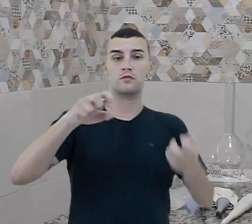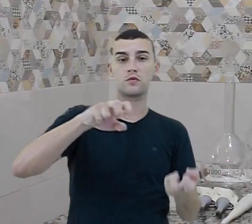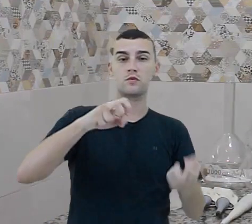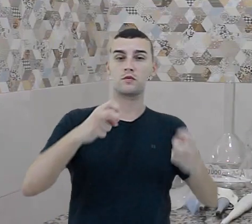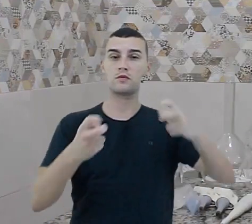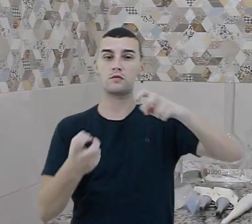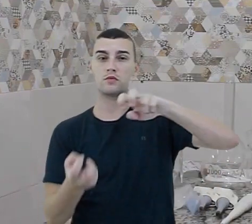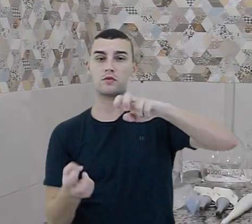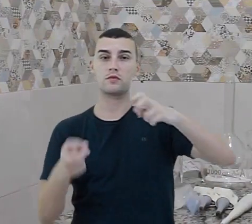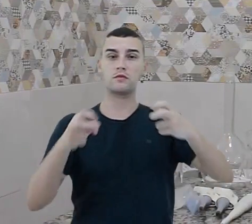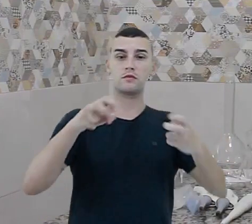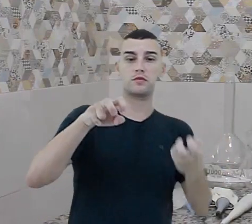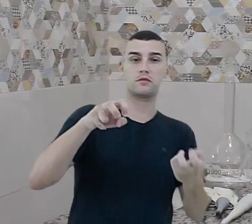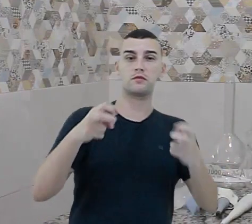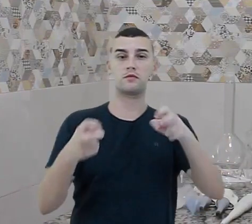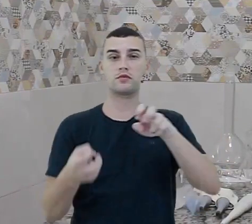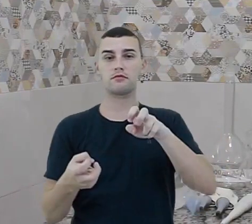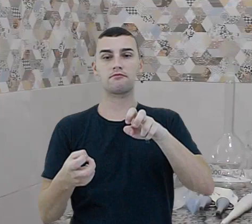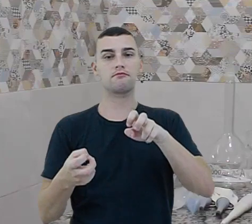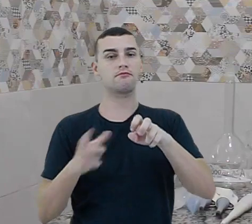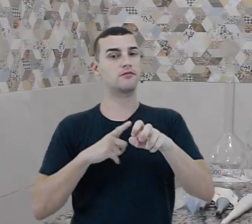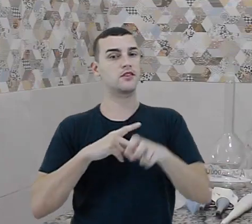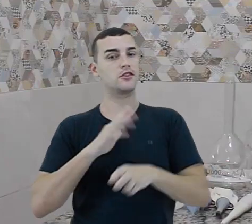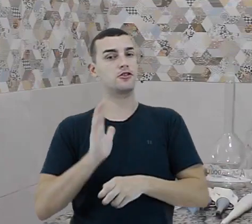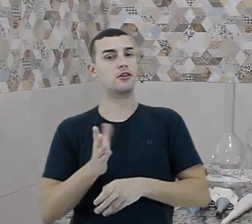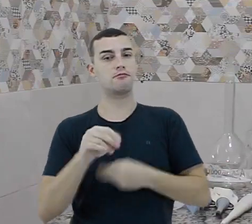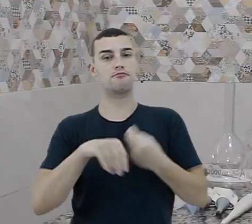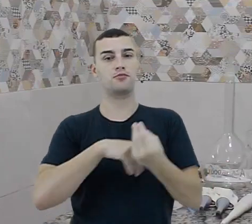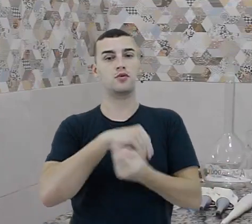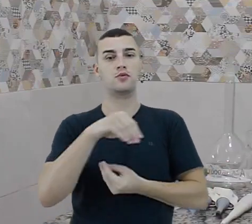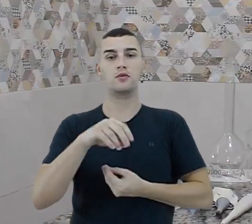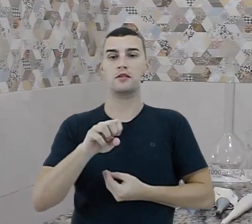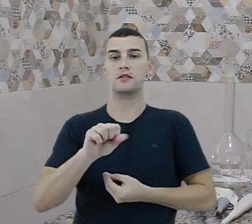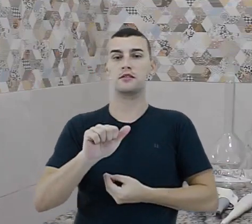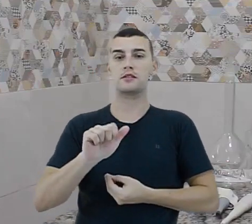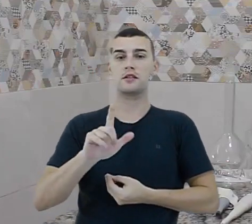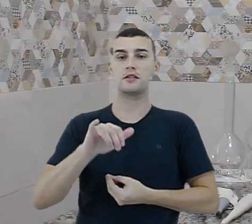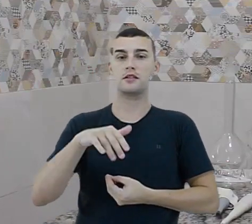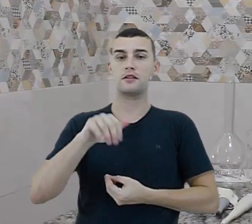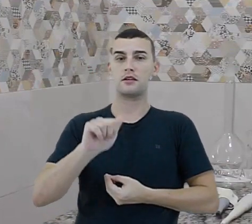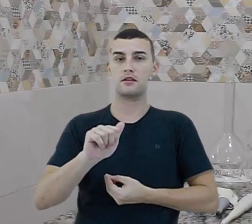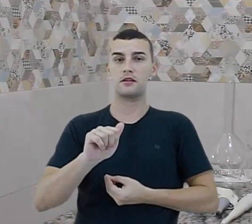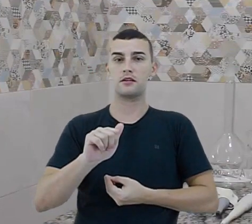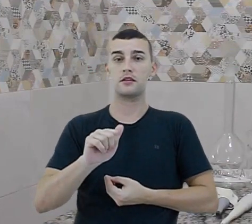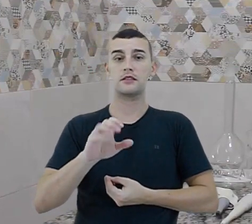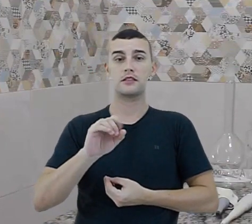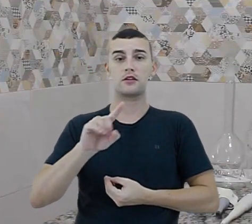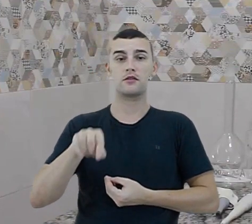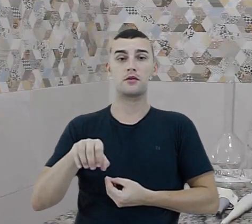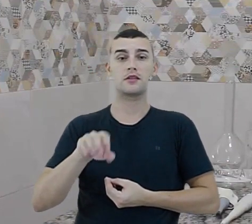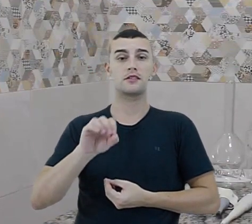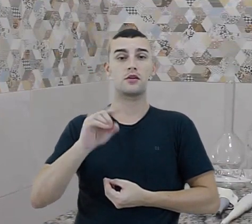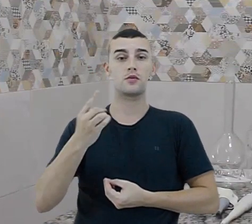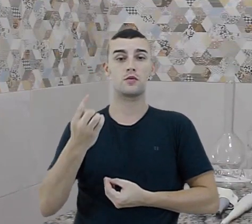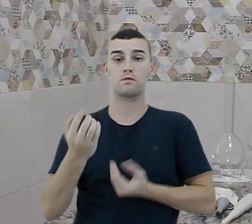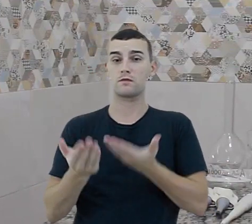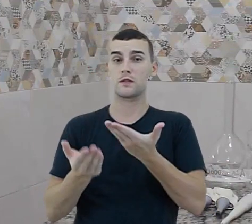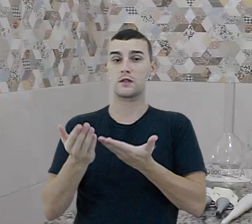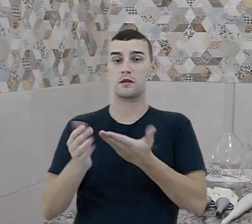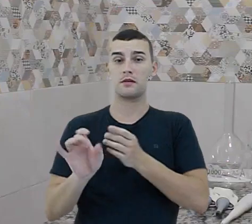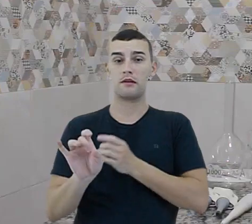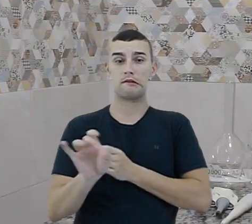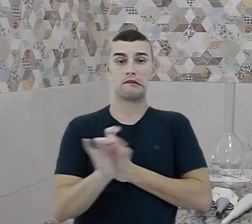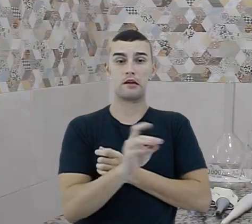agora terminar de homogeneizar e aí eu tenho uma solução salina de 0,01 grama